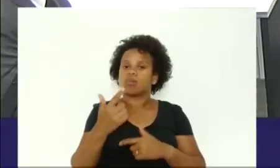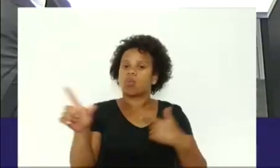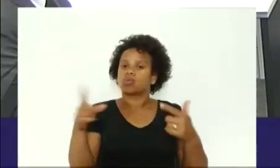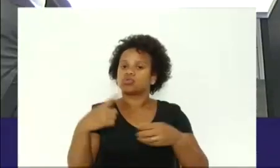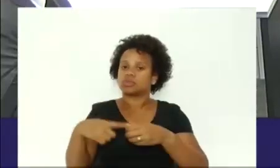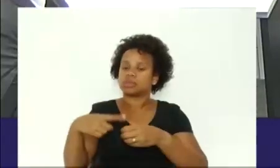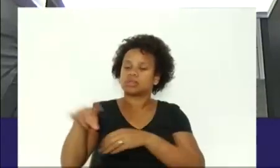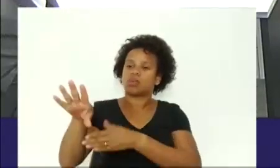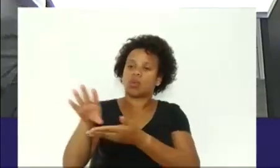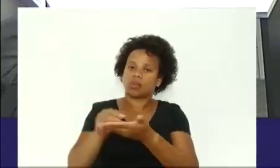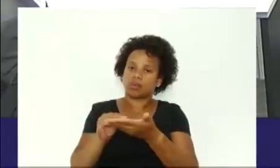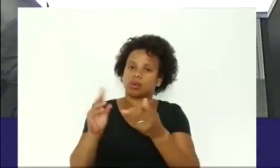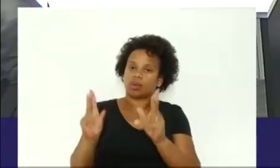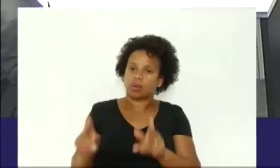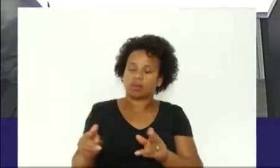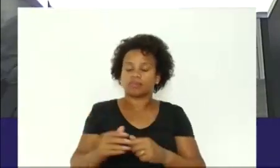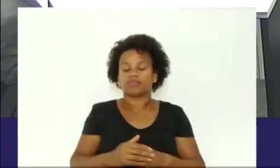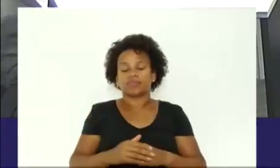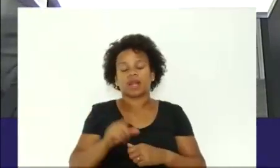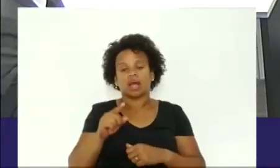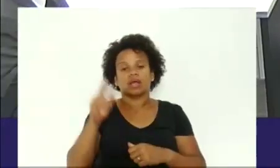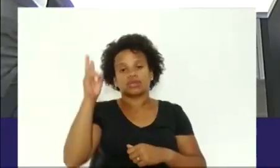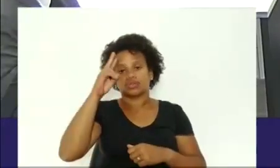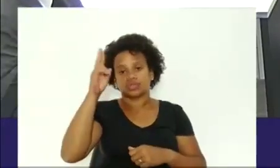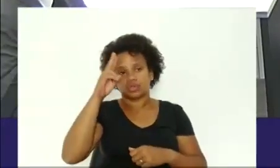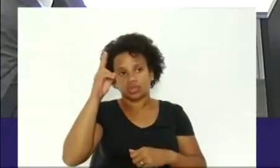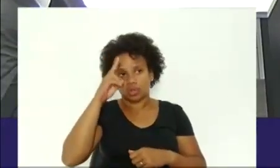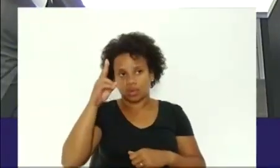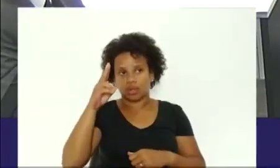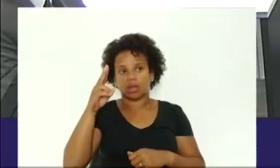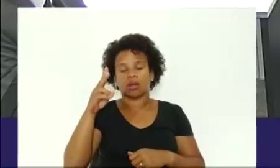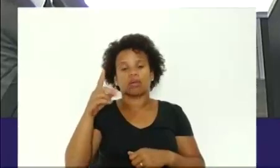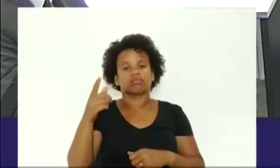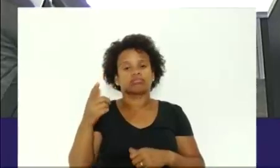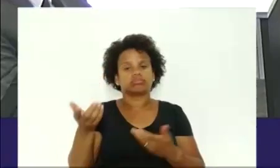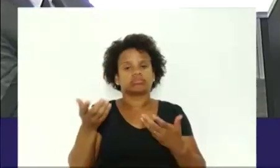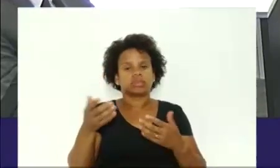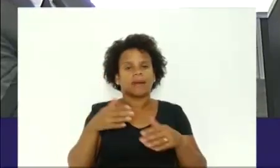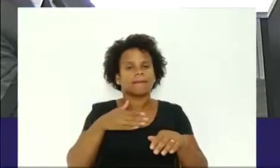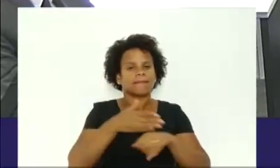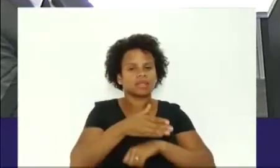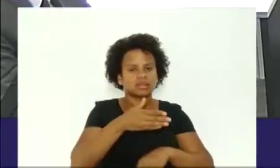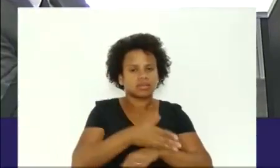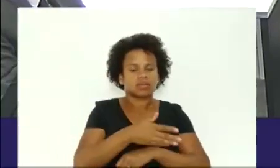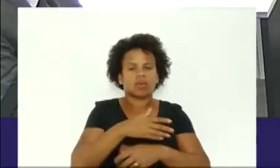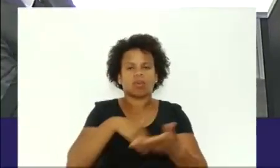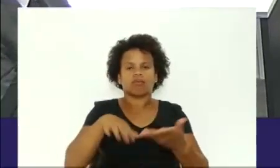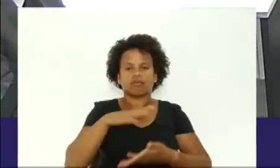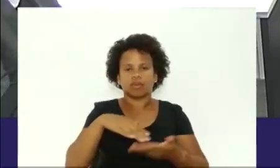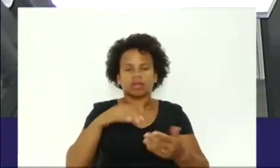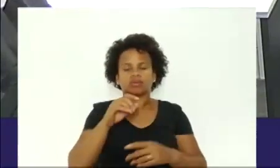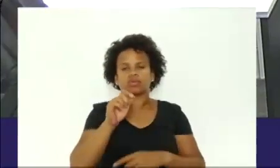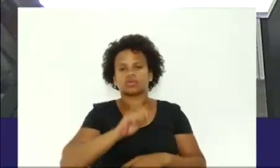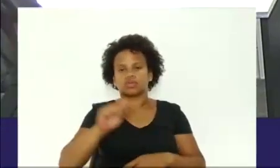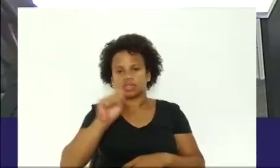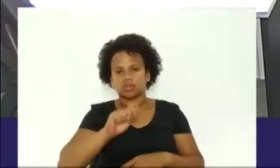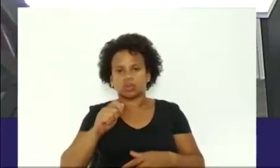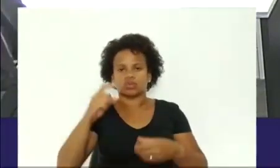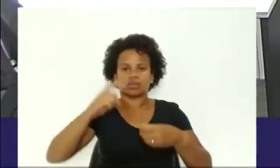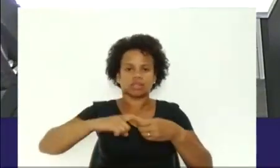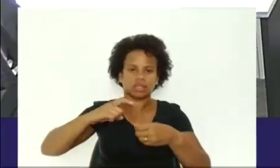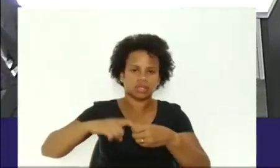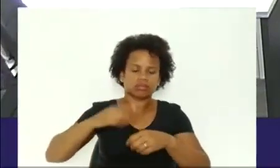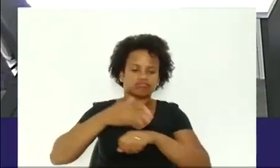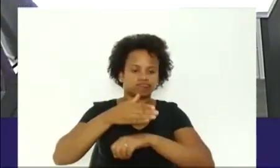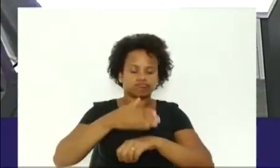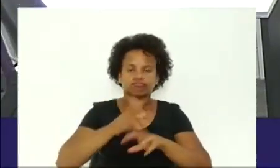municípios. Em sua trajetória, fez questão de participar de vários movimentos, associações e parcerias, sempre em prol